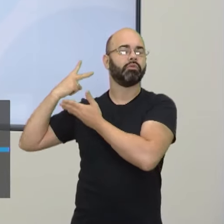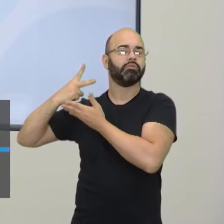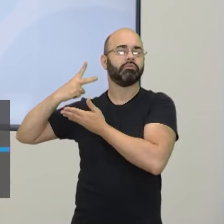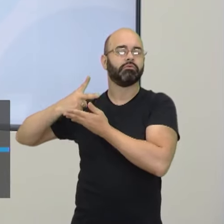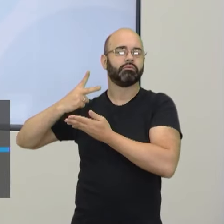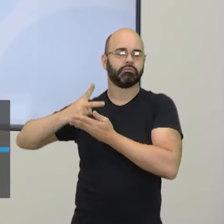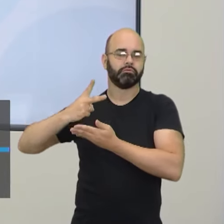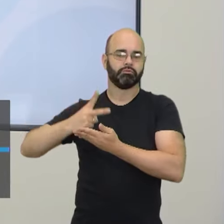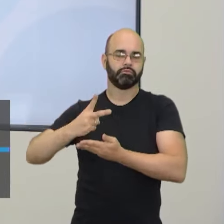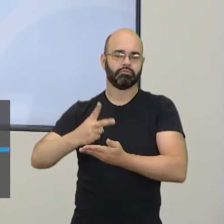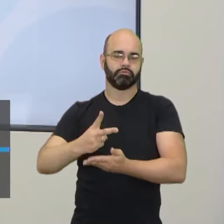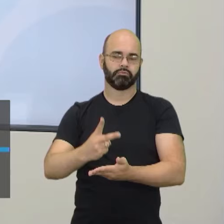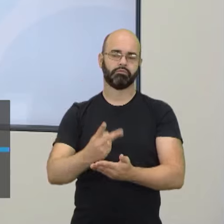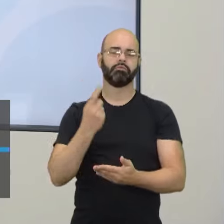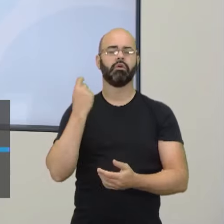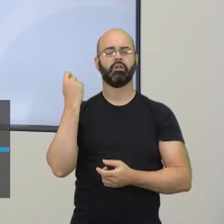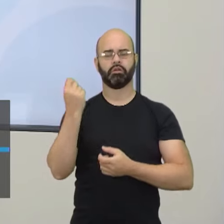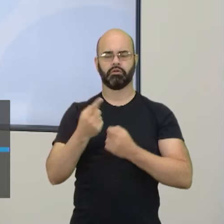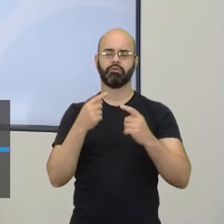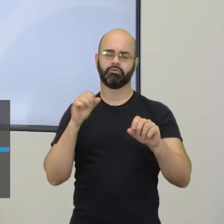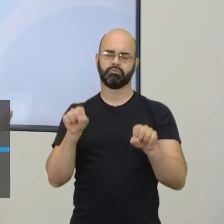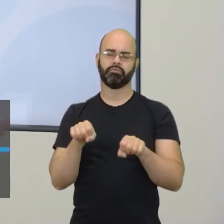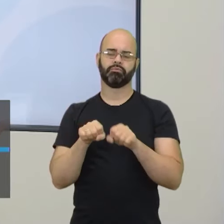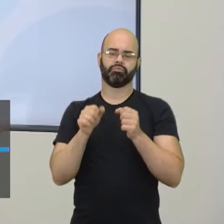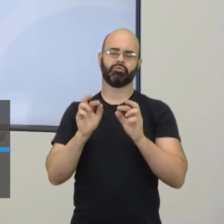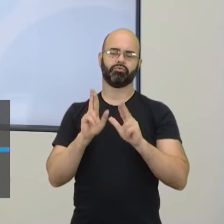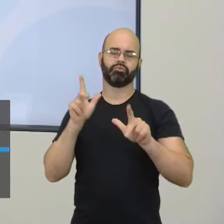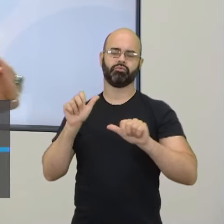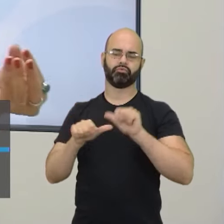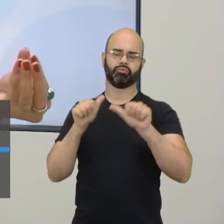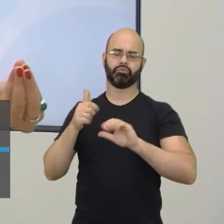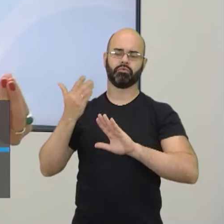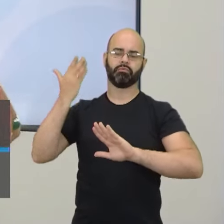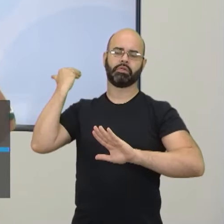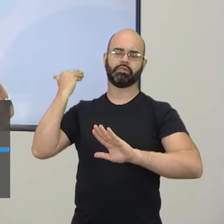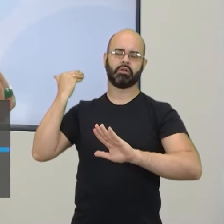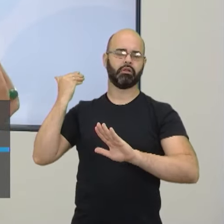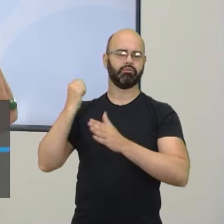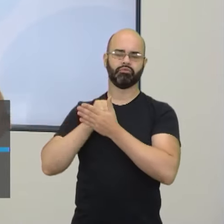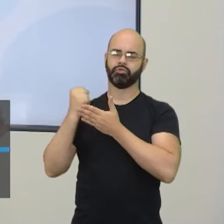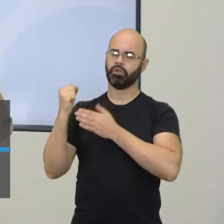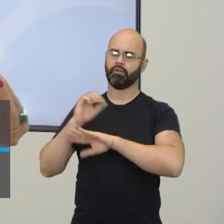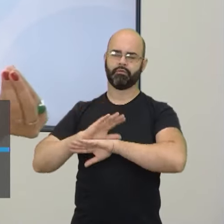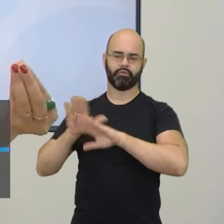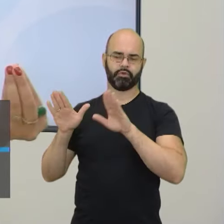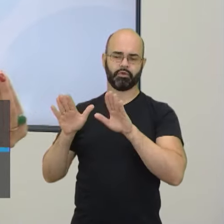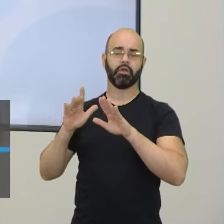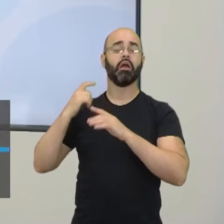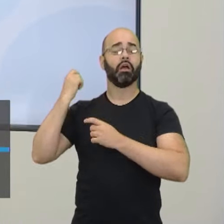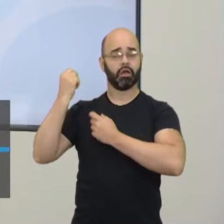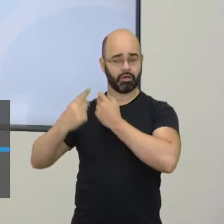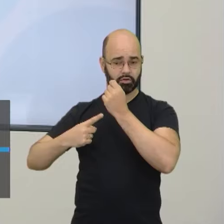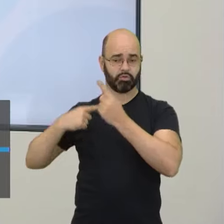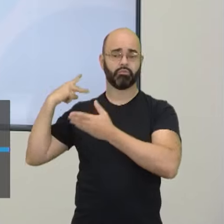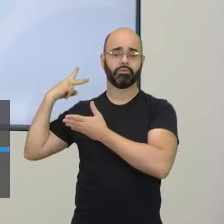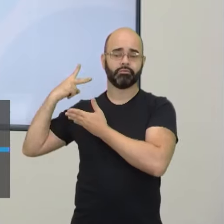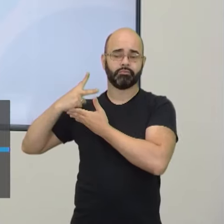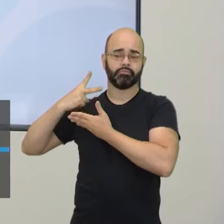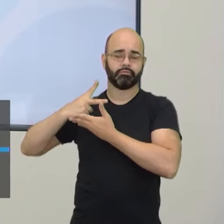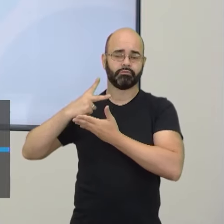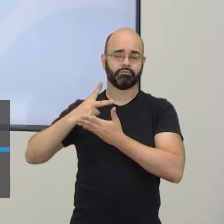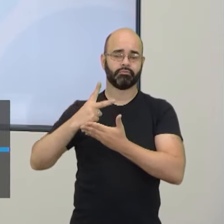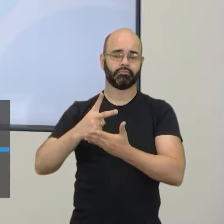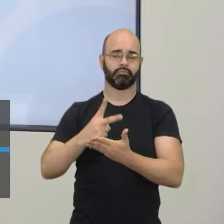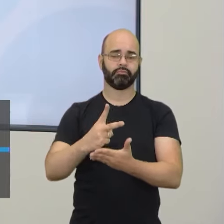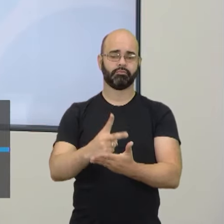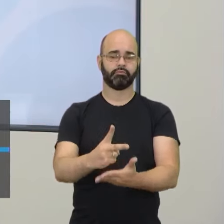tivemos rupturas, algumas atitudes e ações ficaram no passado, mas algumas ações do homem, elas permanecem até hoje.